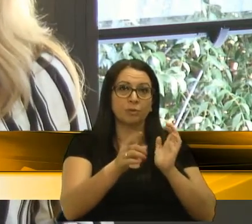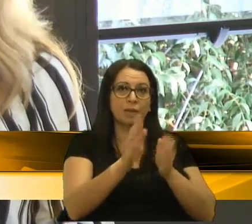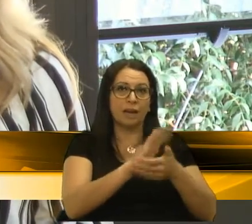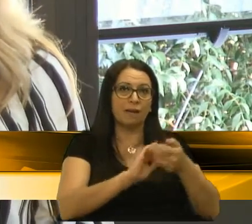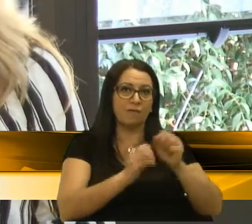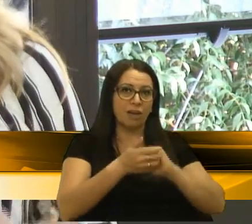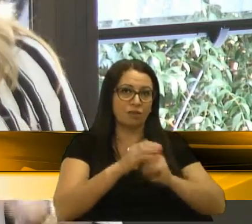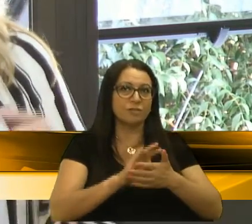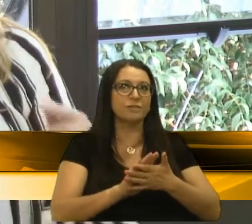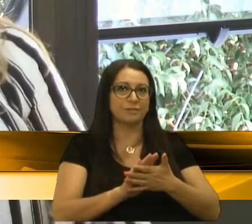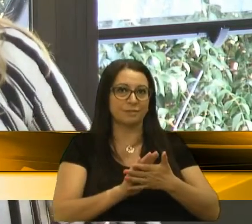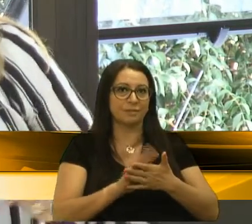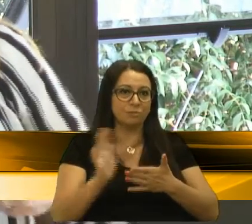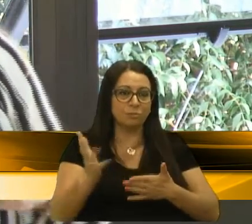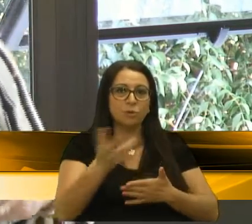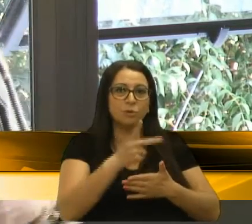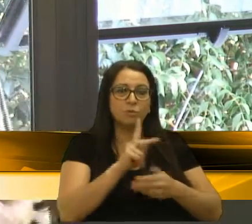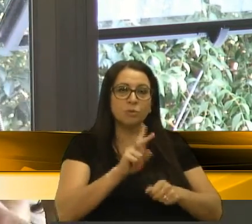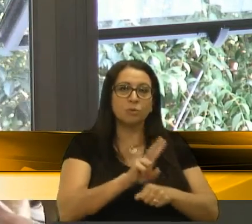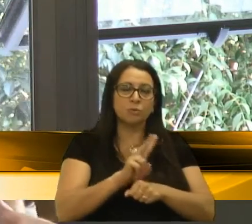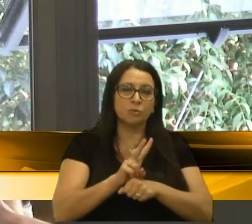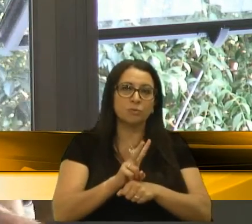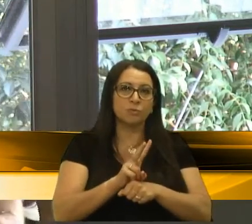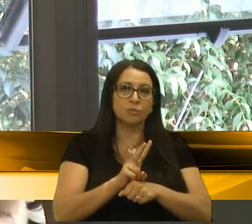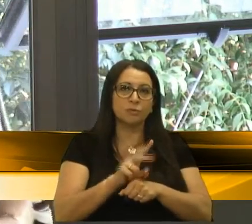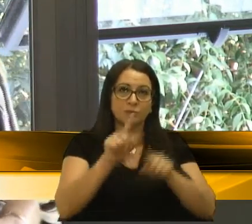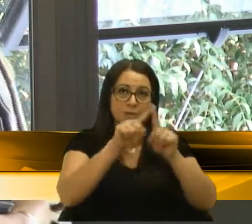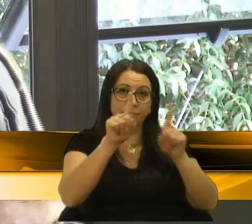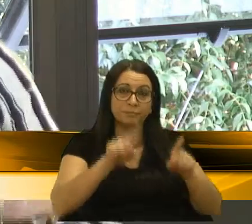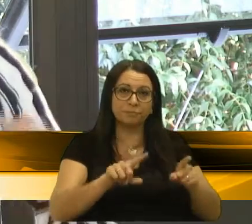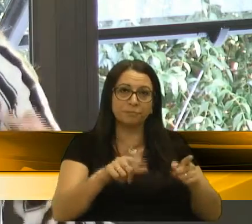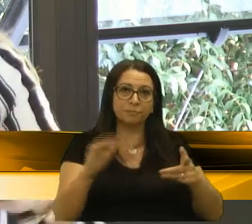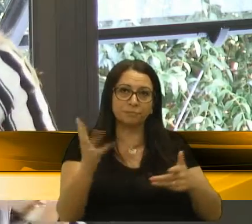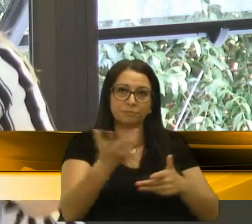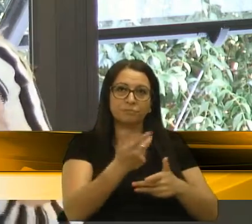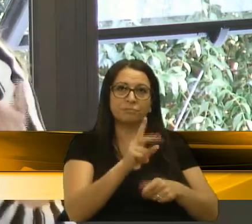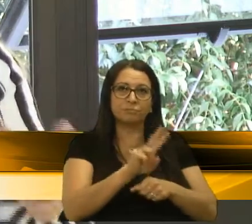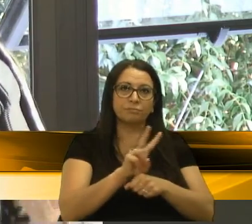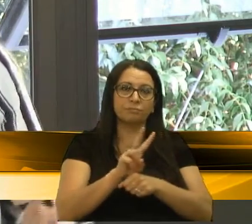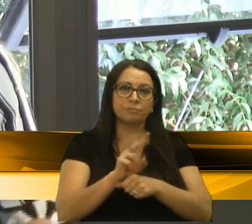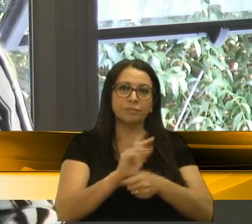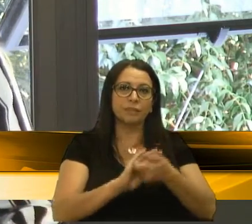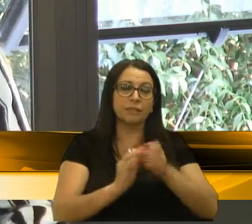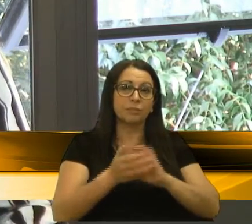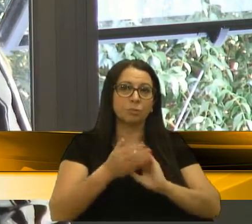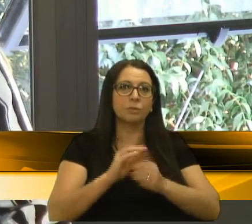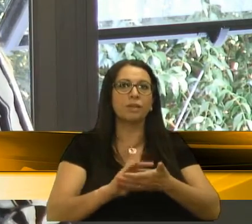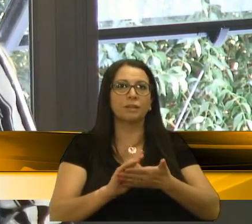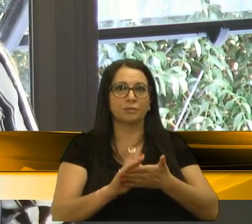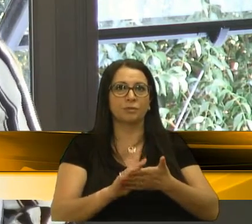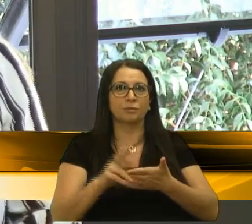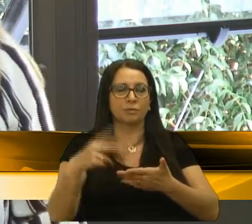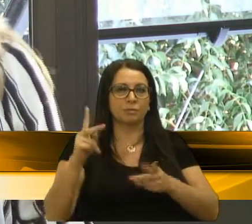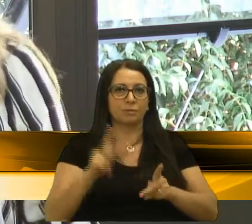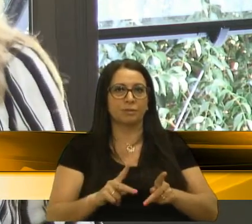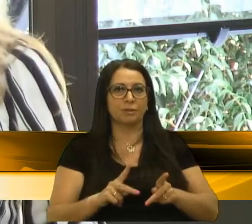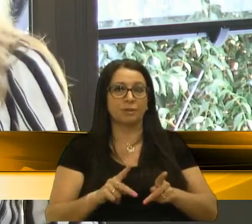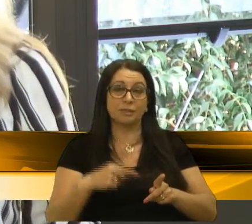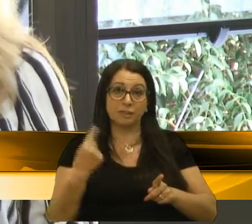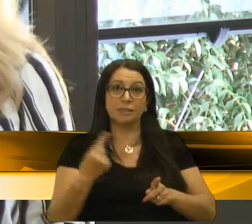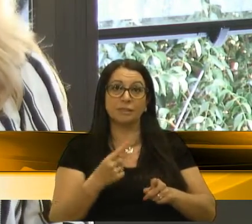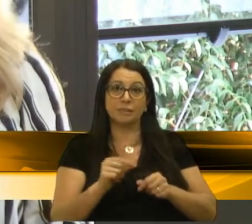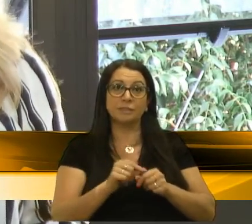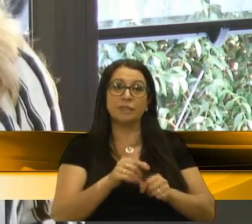de mãos. Então, para que todos cuidassem, nos funcionários, né, todos cuidassem da lavagem de mãos dos outros. E nós fazíamos